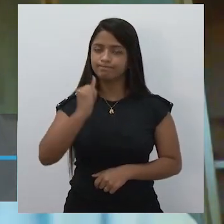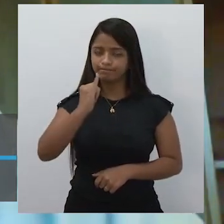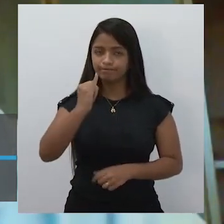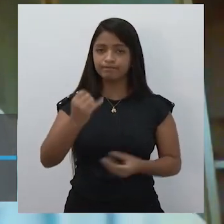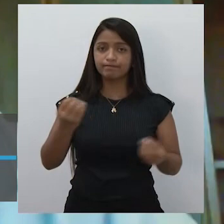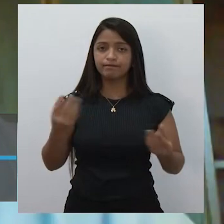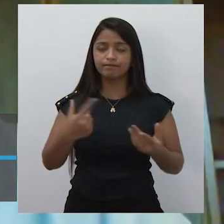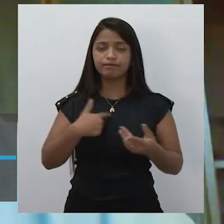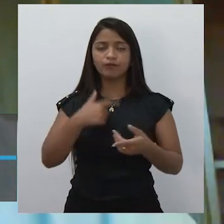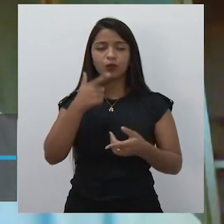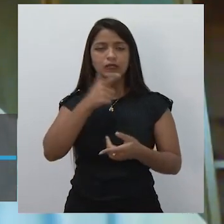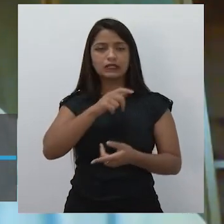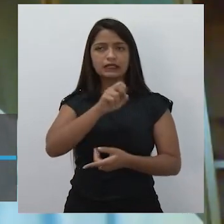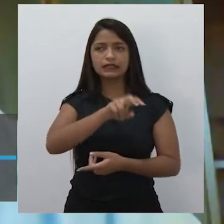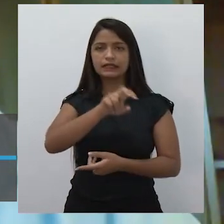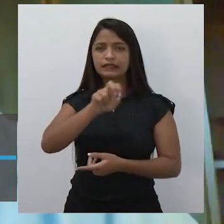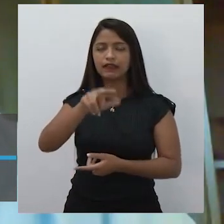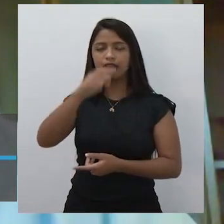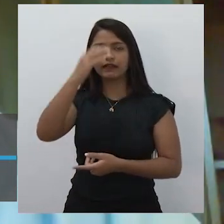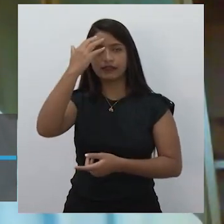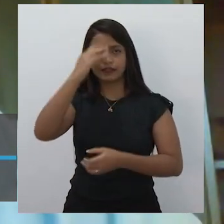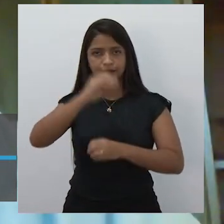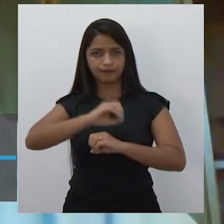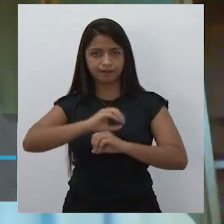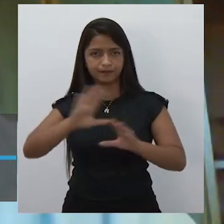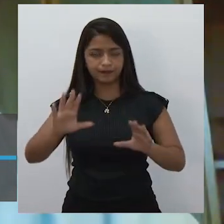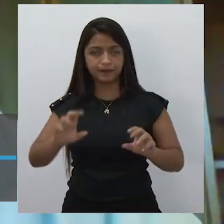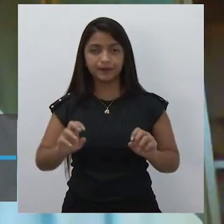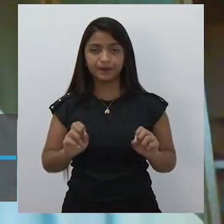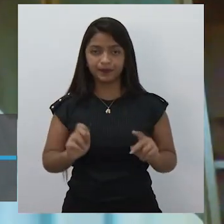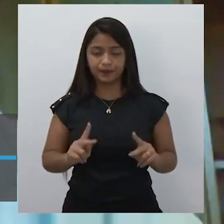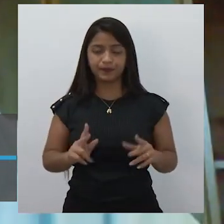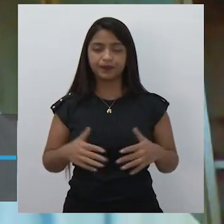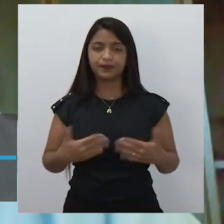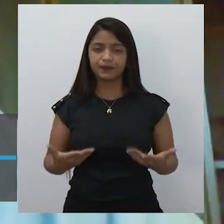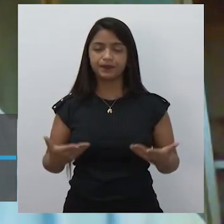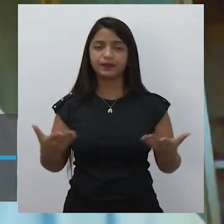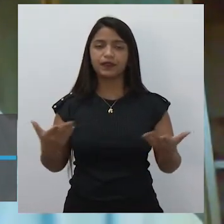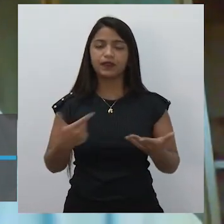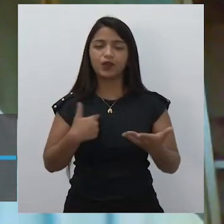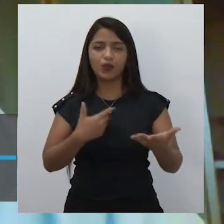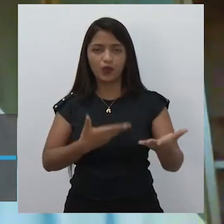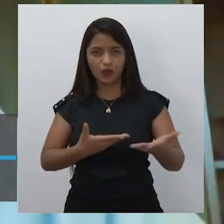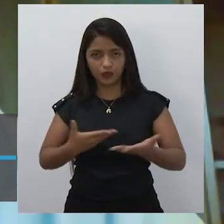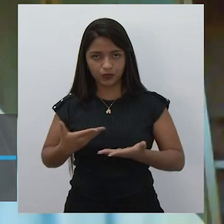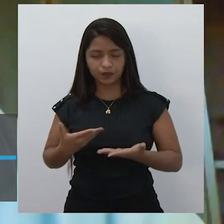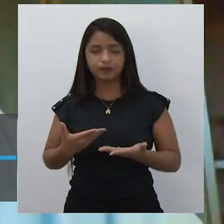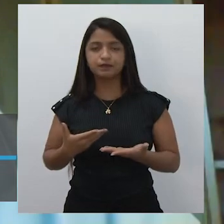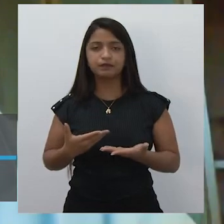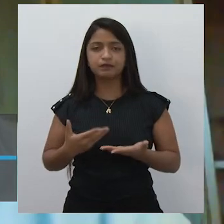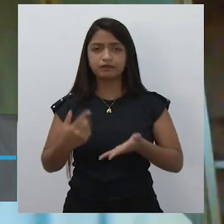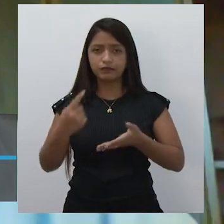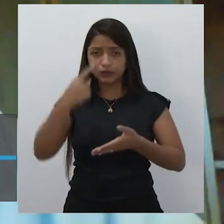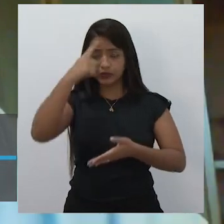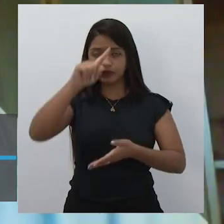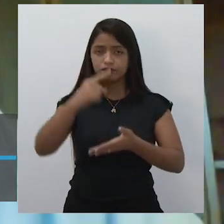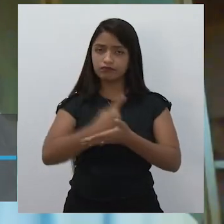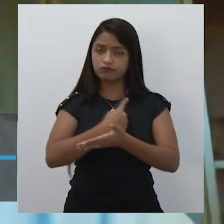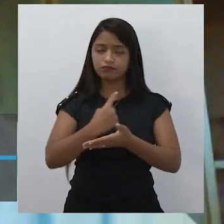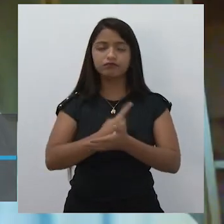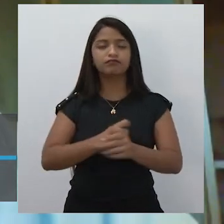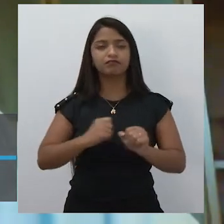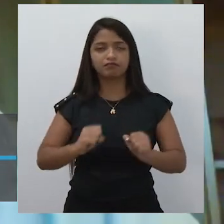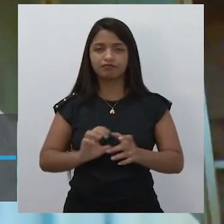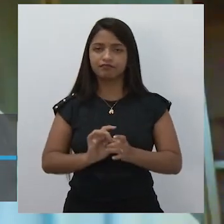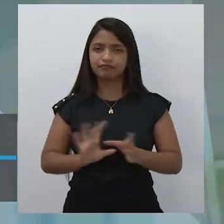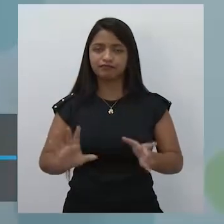fenômenos geográficos. Então, eu passo a palavra e aí estamos aí para tirar as dúvidas